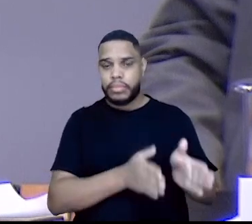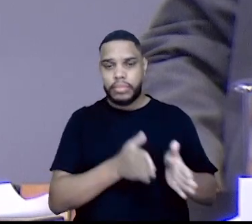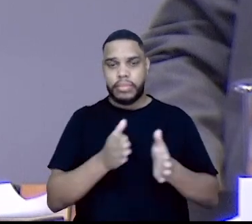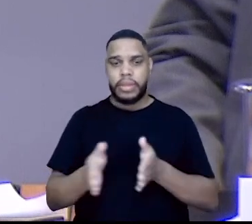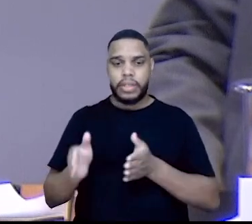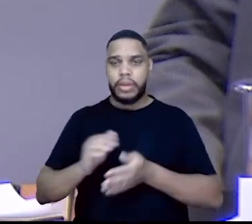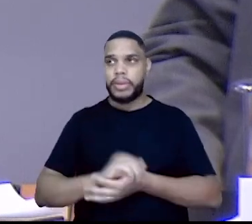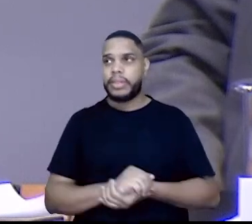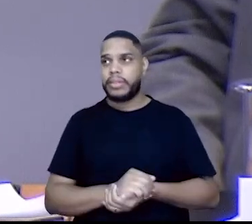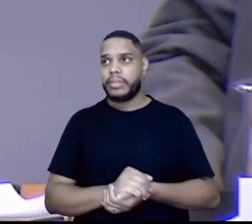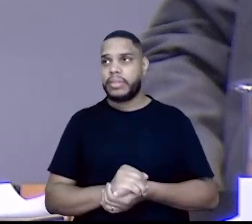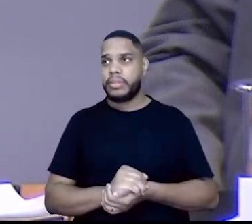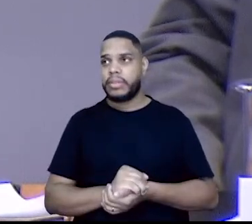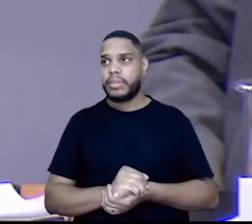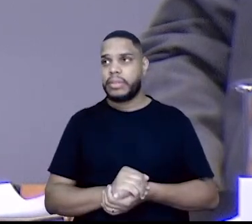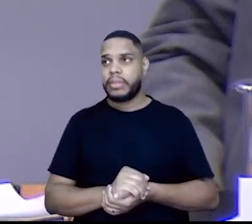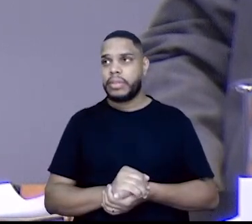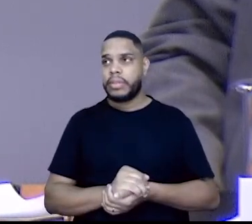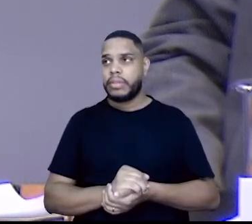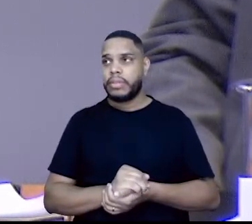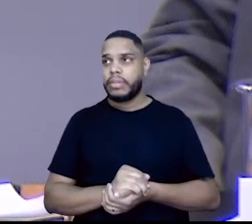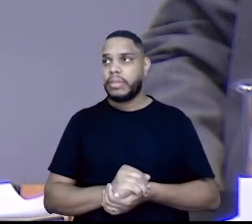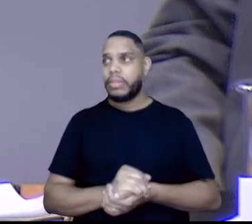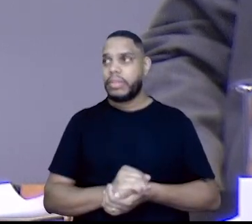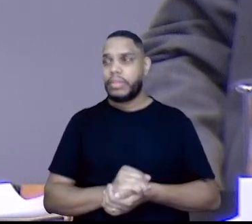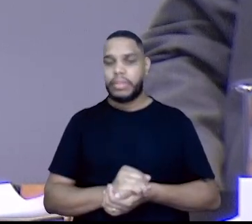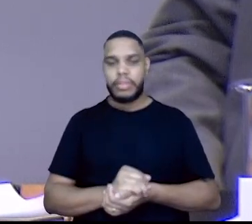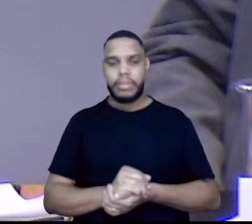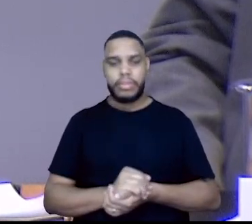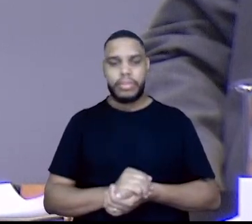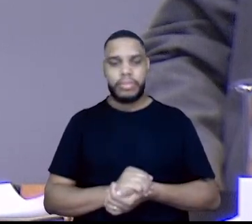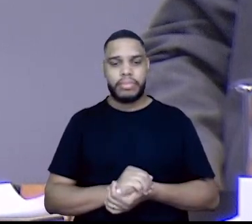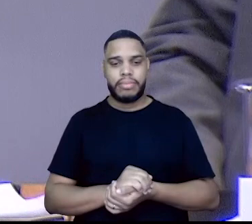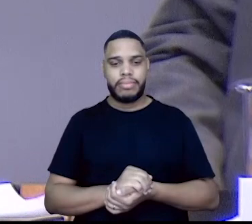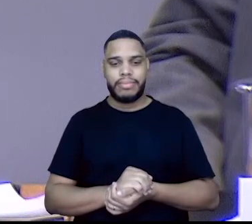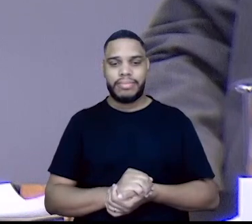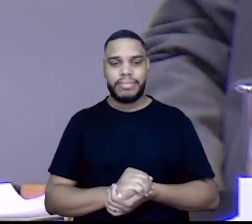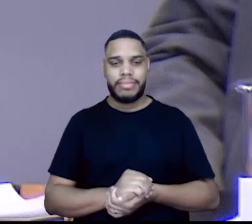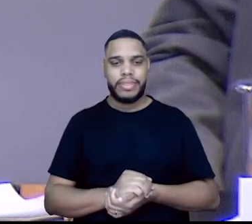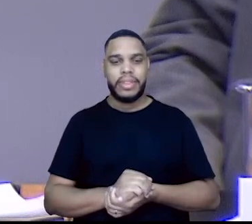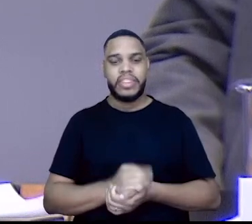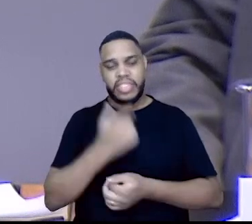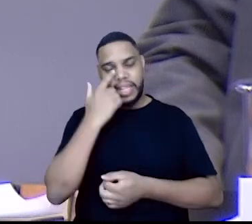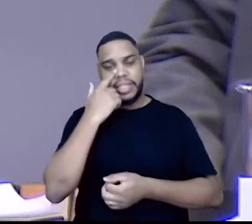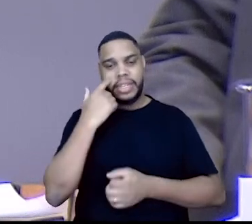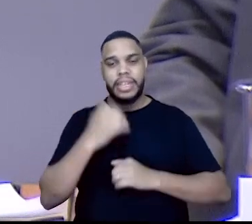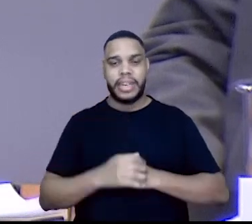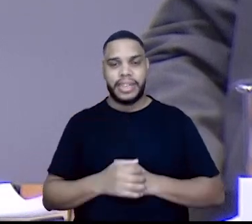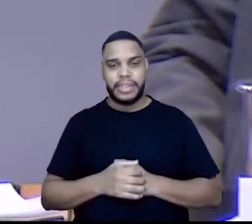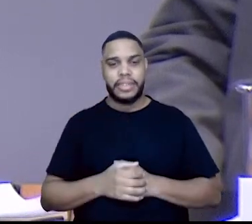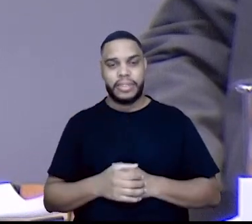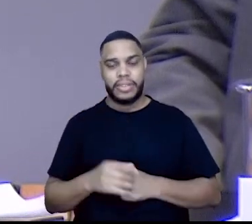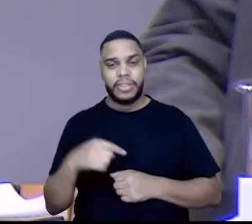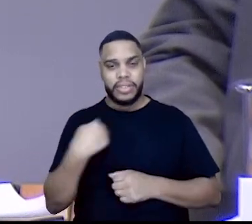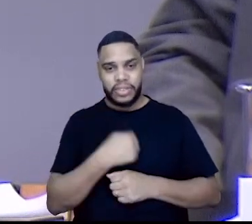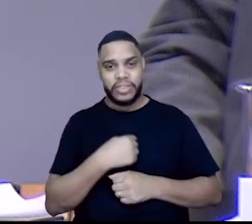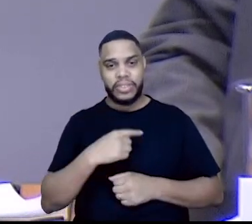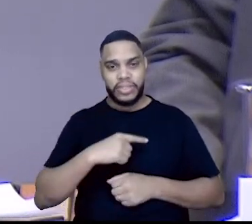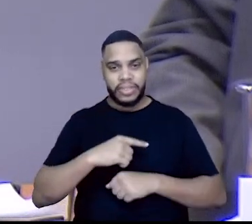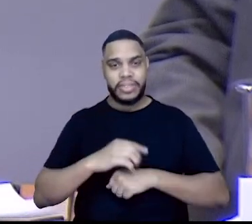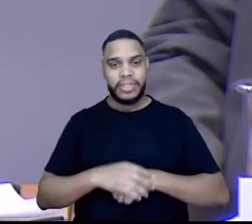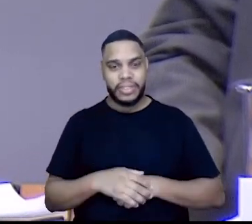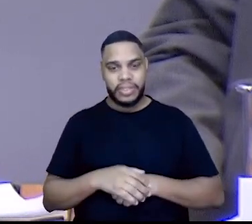Brasil. Portanto, essas são as questões. É claro que nós nunca vamos